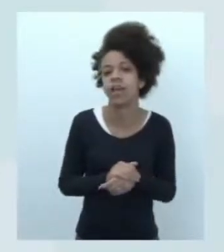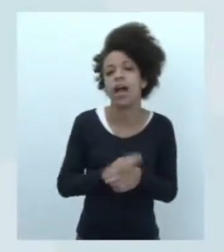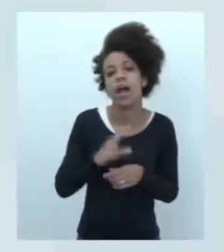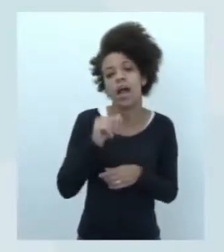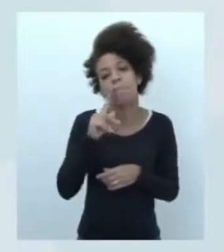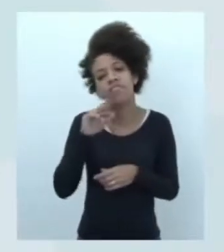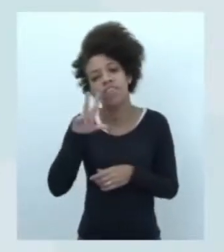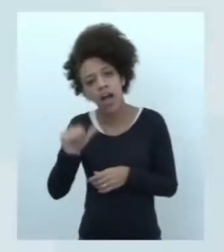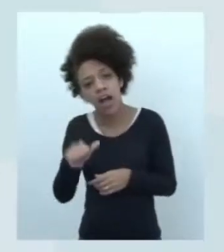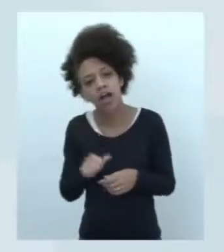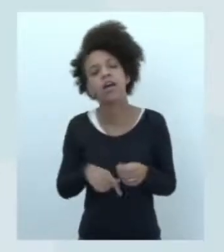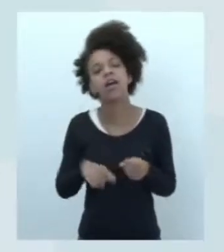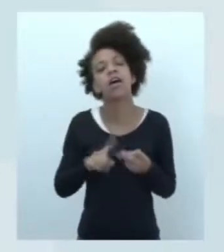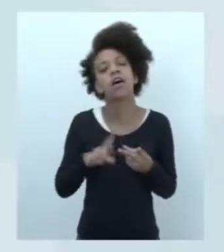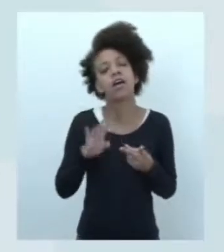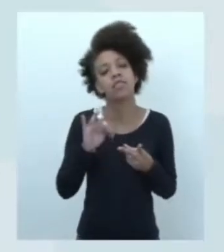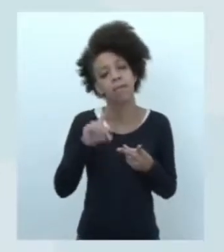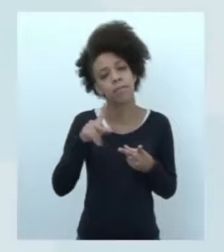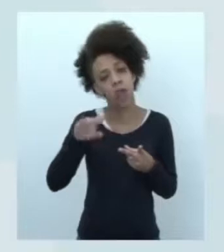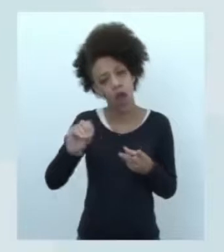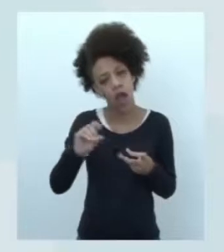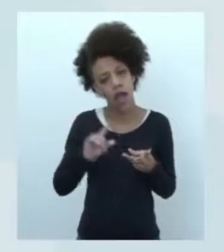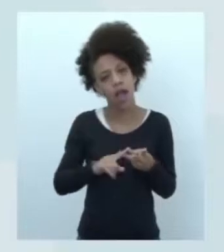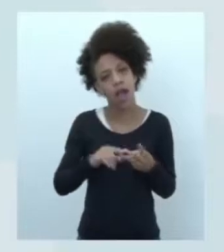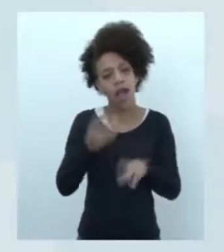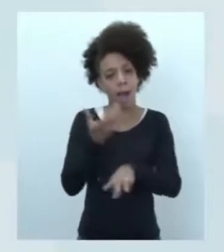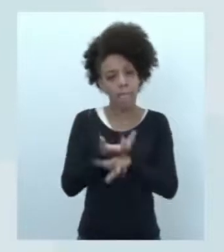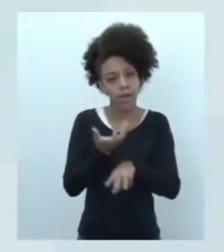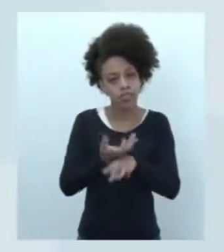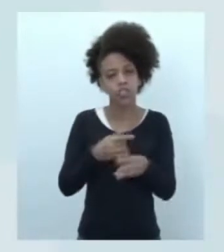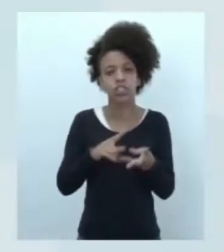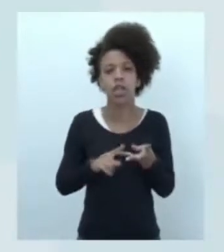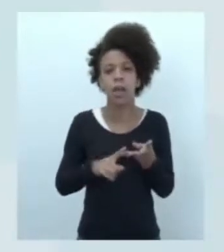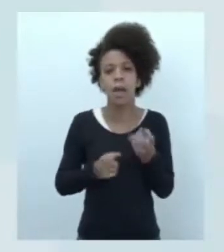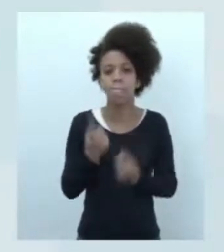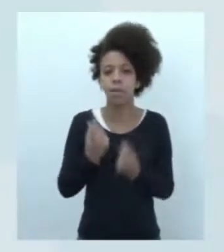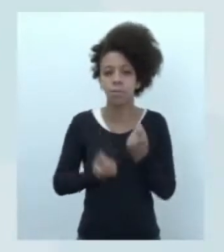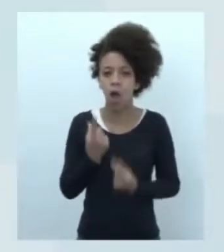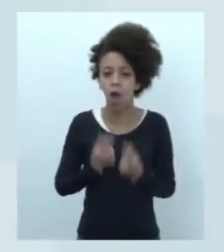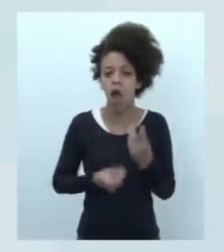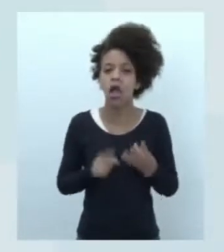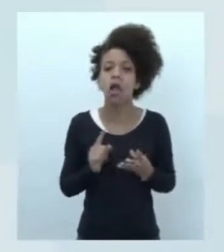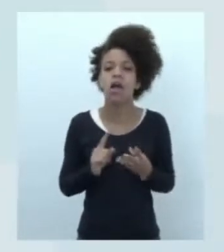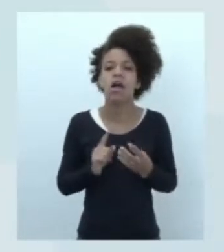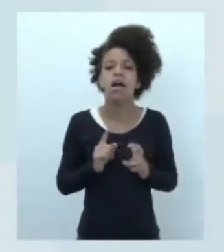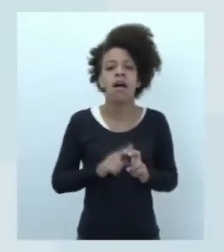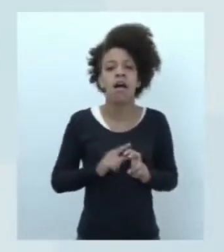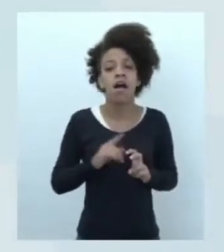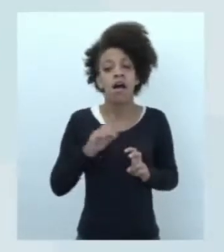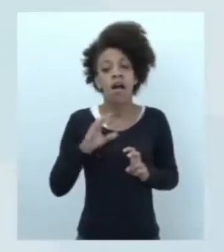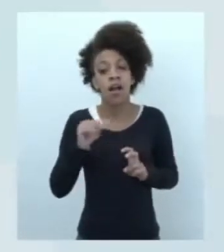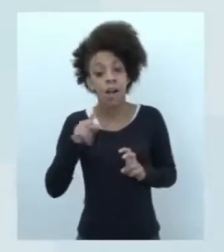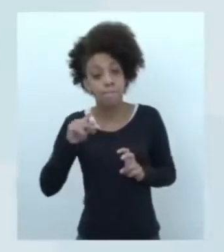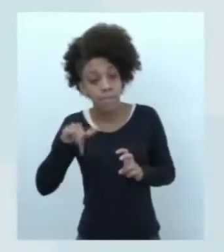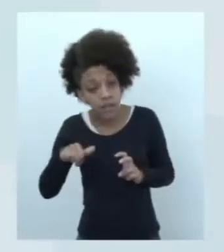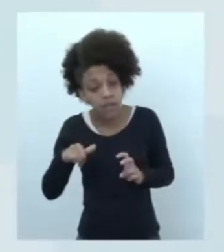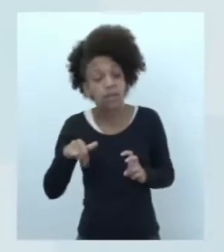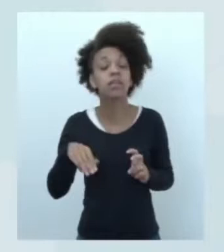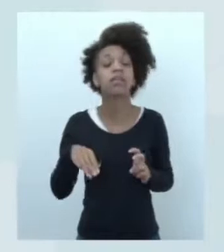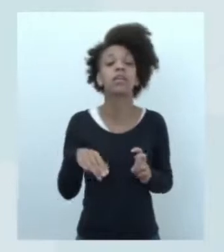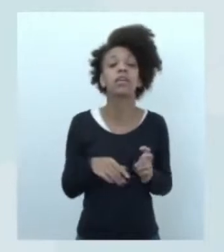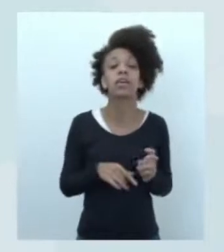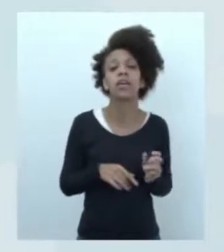Capivara, tapioca, abacaxi, pipoca, capim, catapora, jabuti,